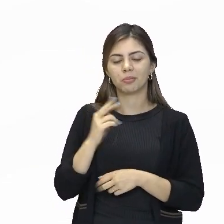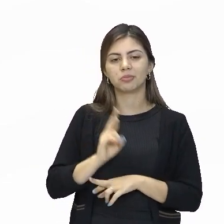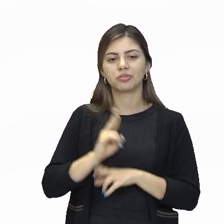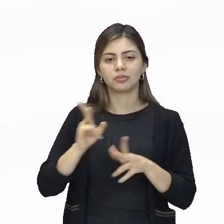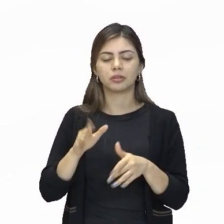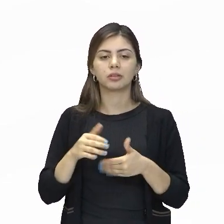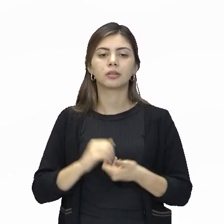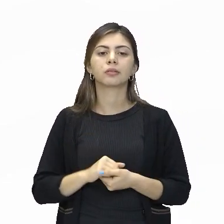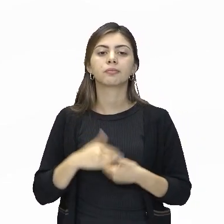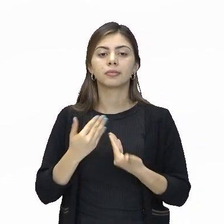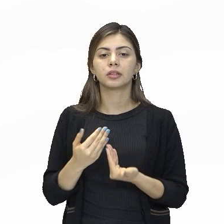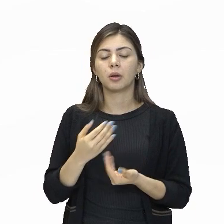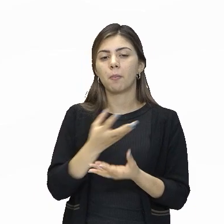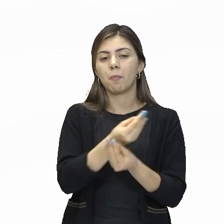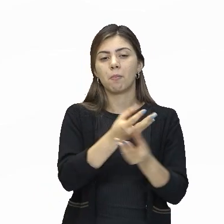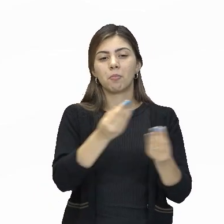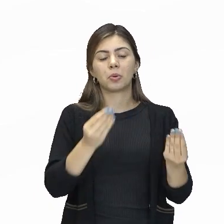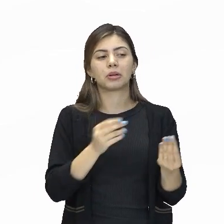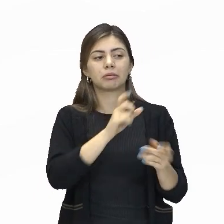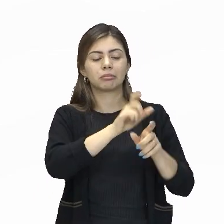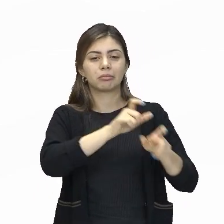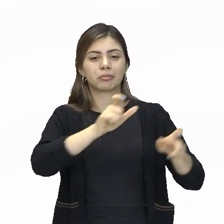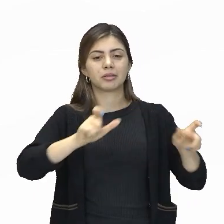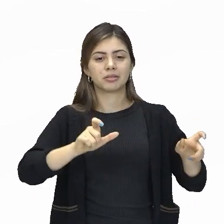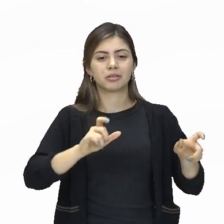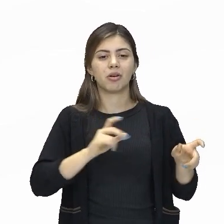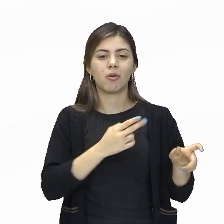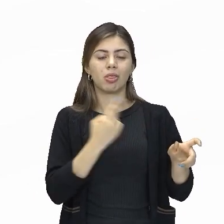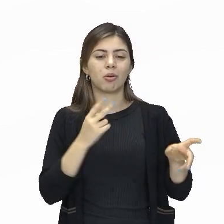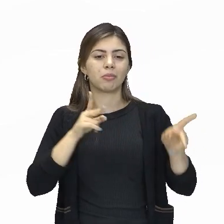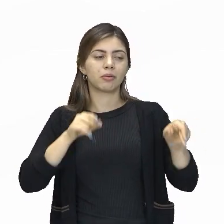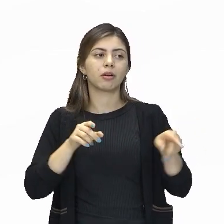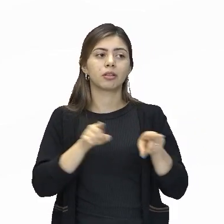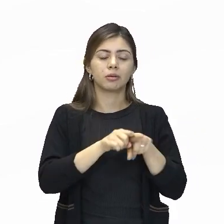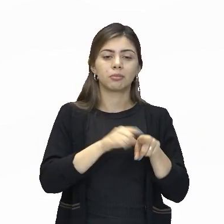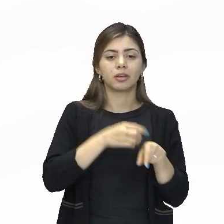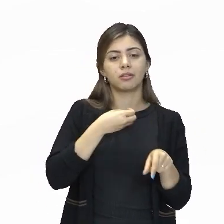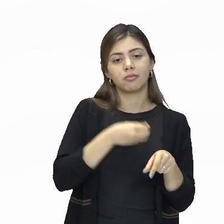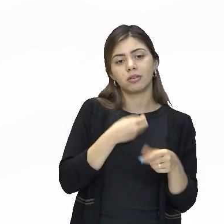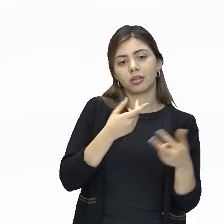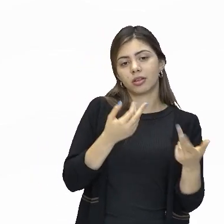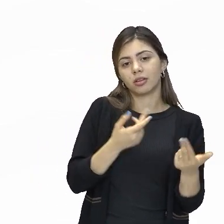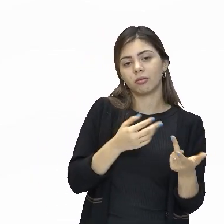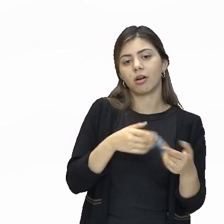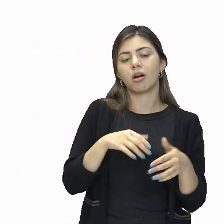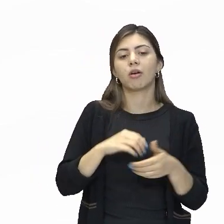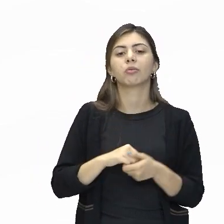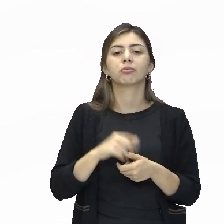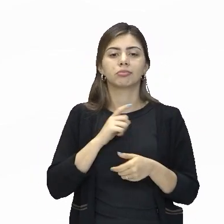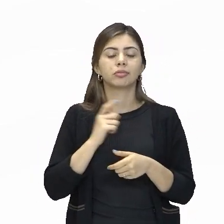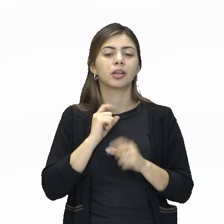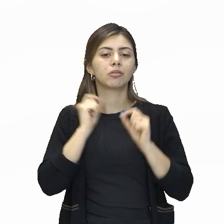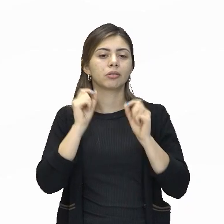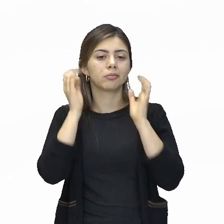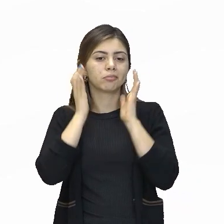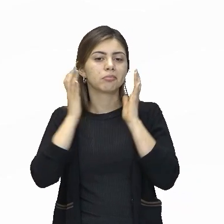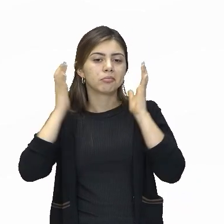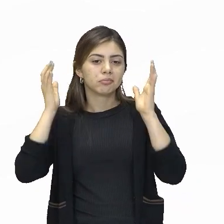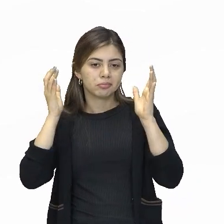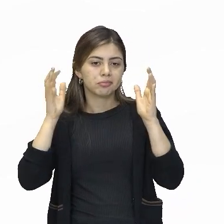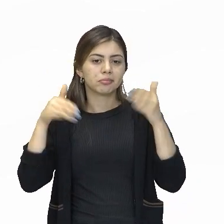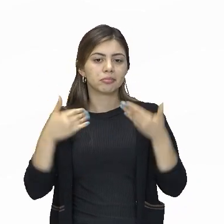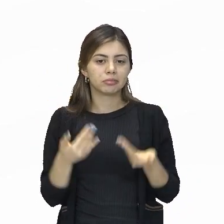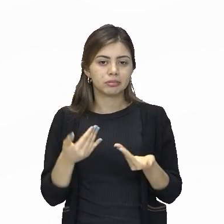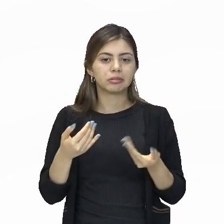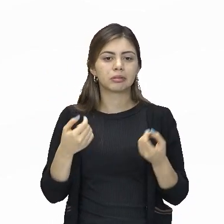Somos muitos severinos iguais em tudo na vida, na mesma cabeça grande, que a custo é